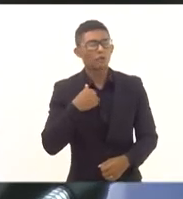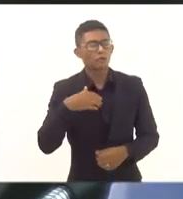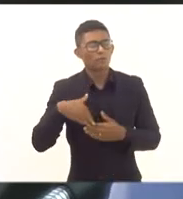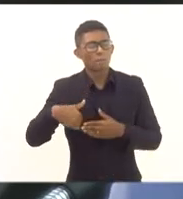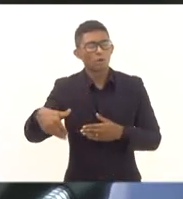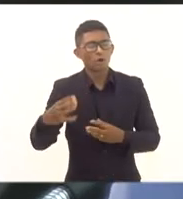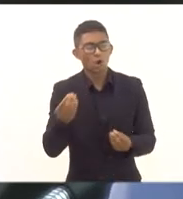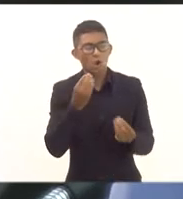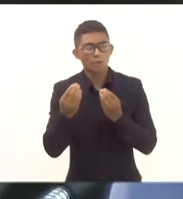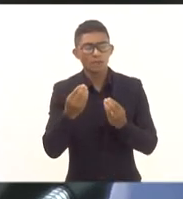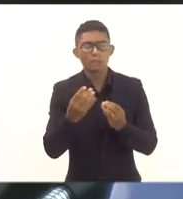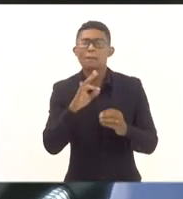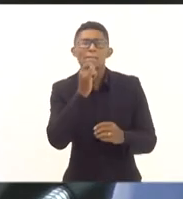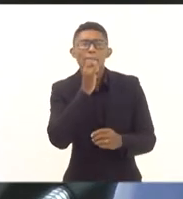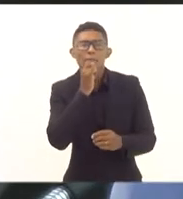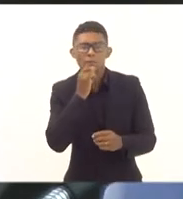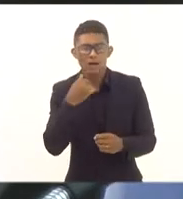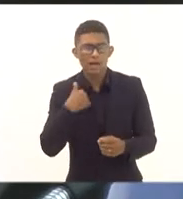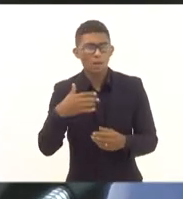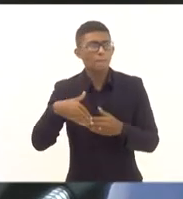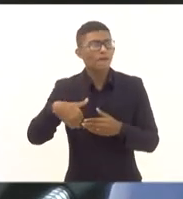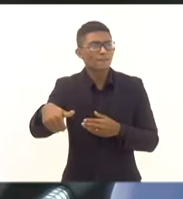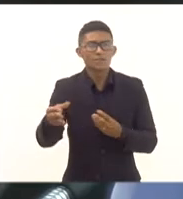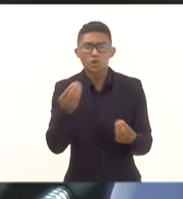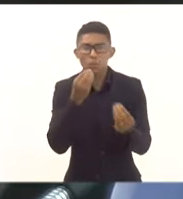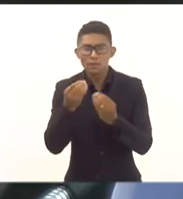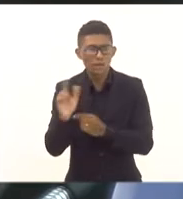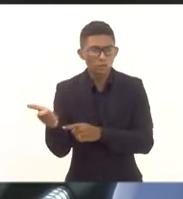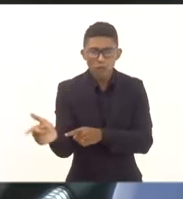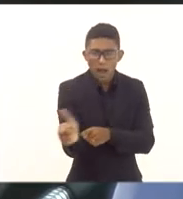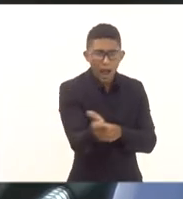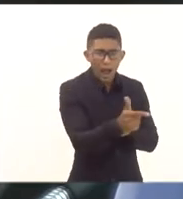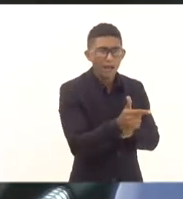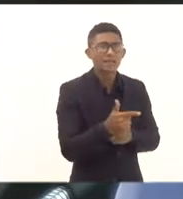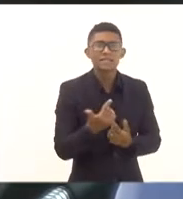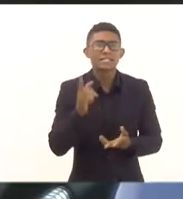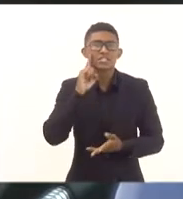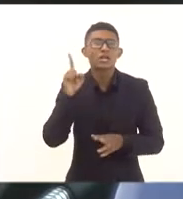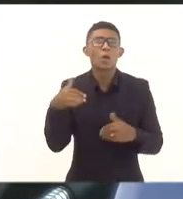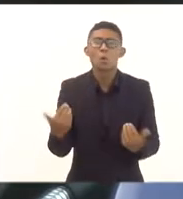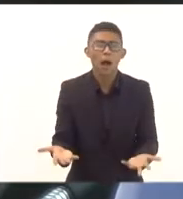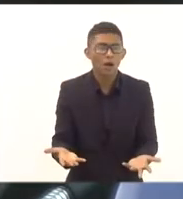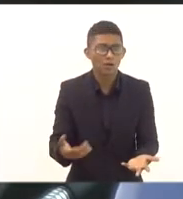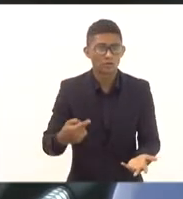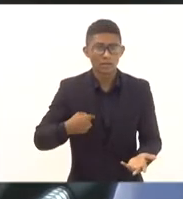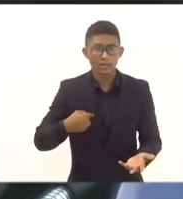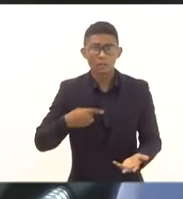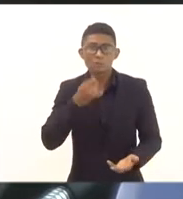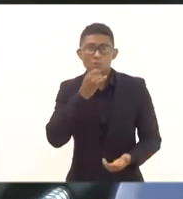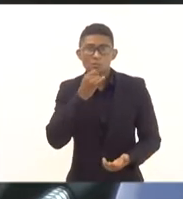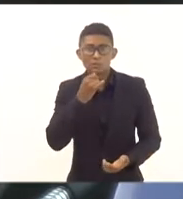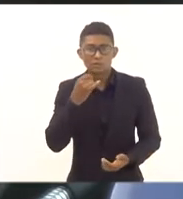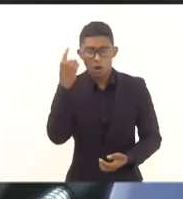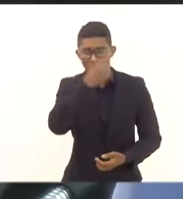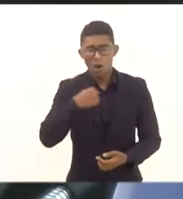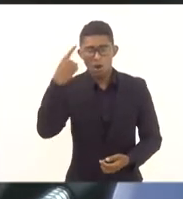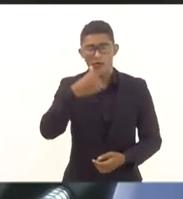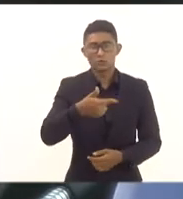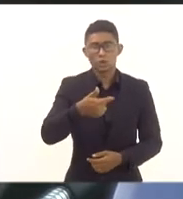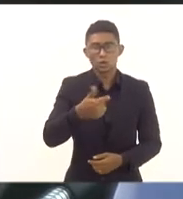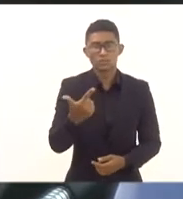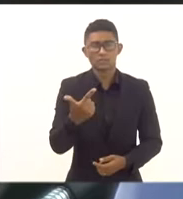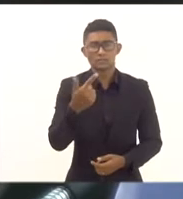quando você vai ter o alimento aí Dói ficar 12 24 36 48